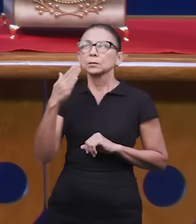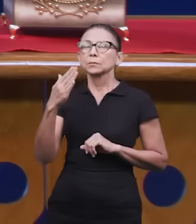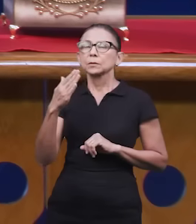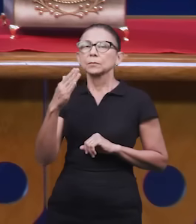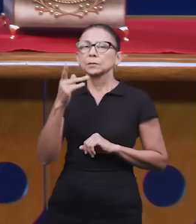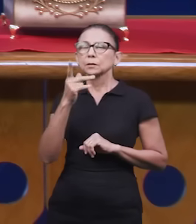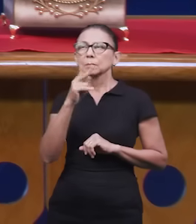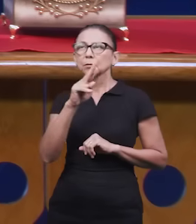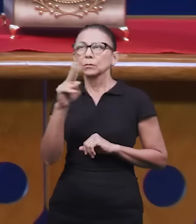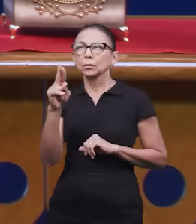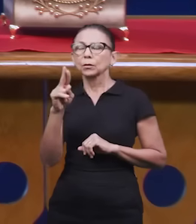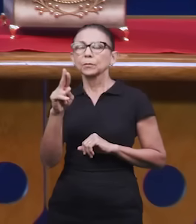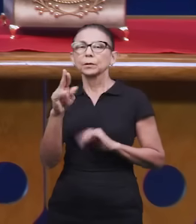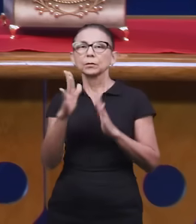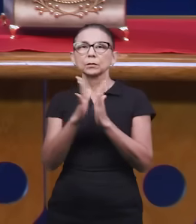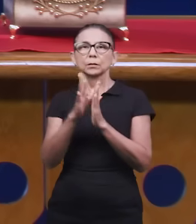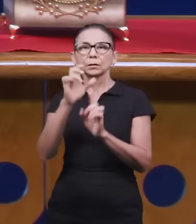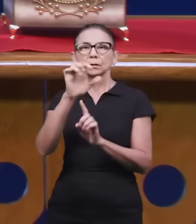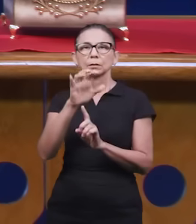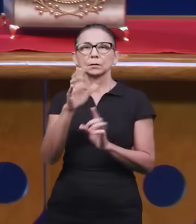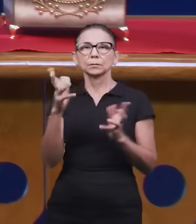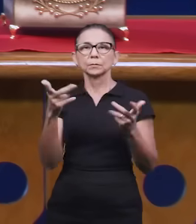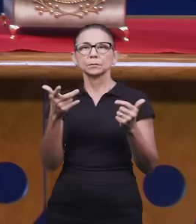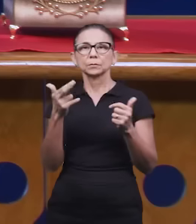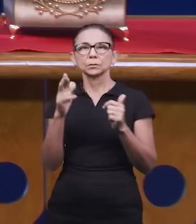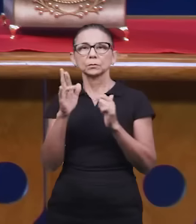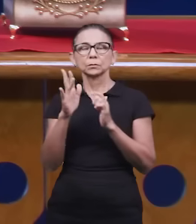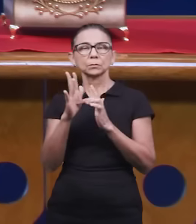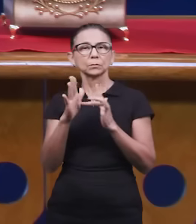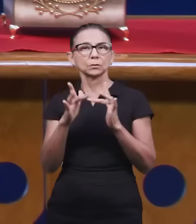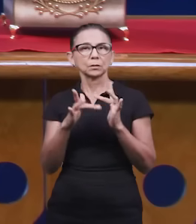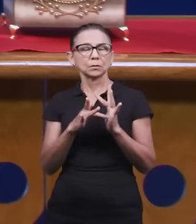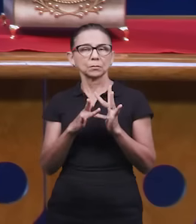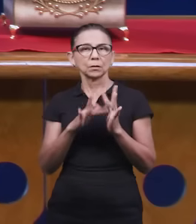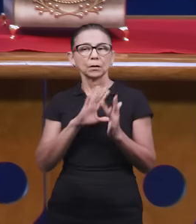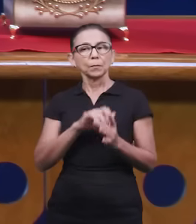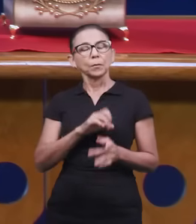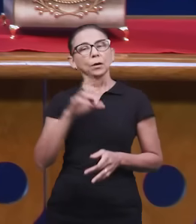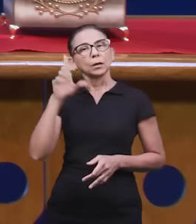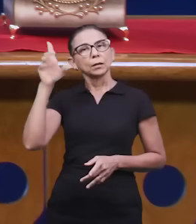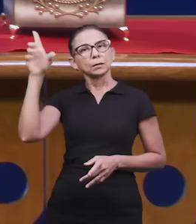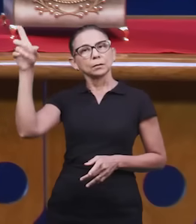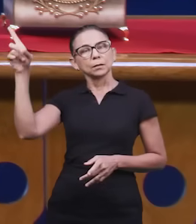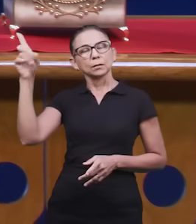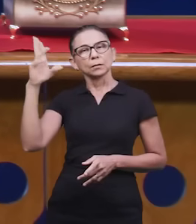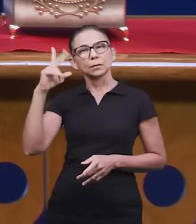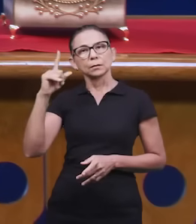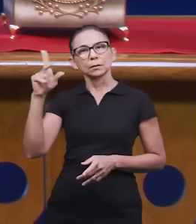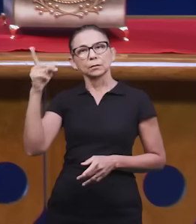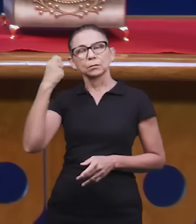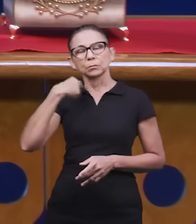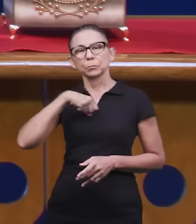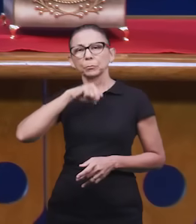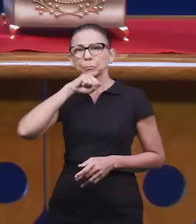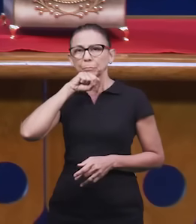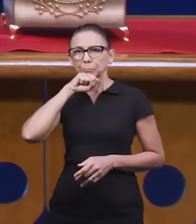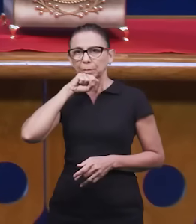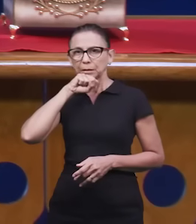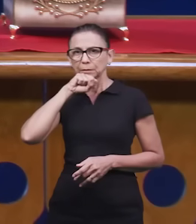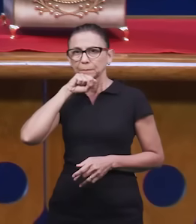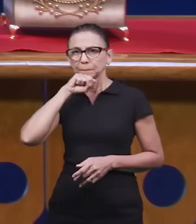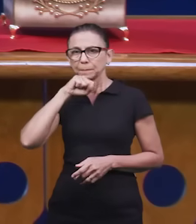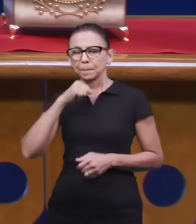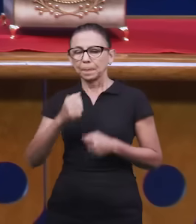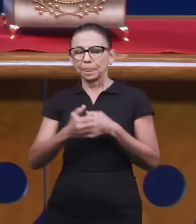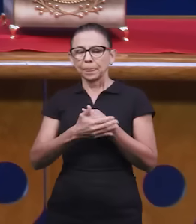despeça-nos agora na tua presença. Em teu nome dizemos que a graça maravilhosa do Senhor Jesus, o grande amor de Deus, o nosso